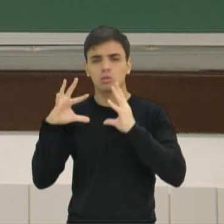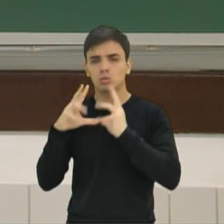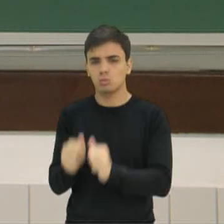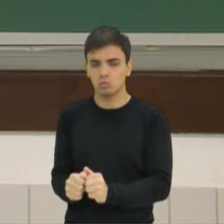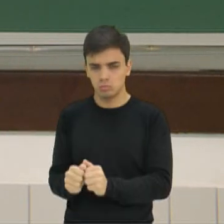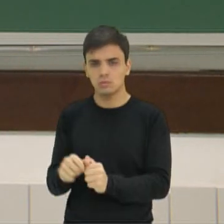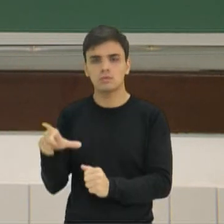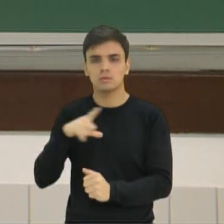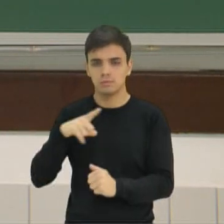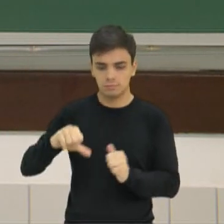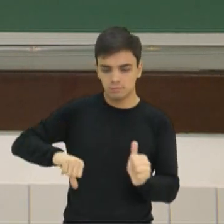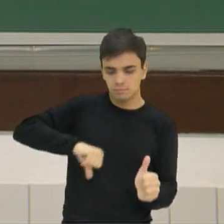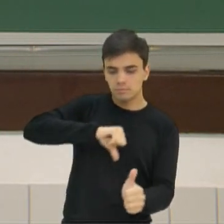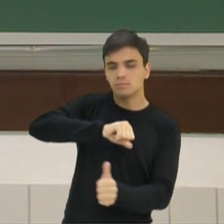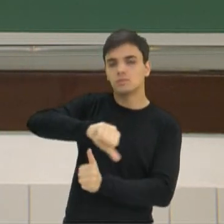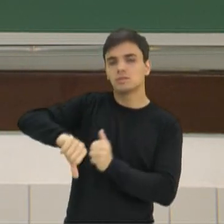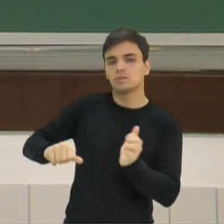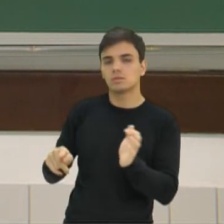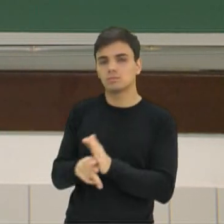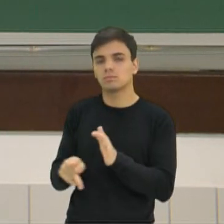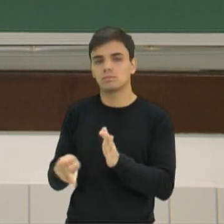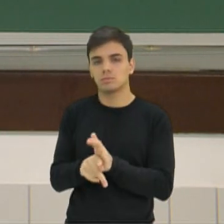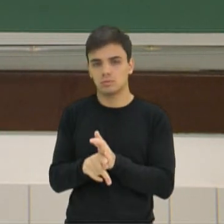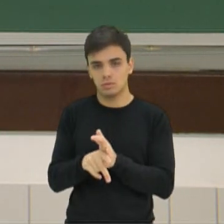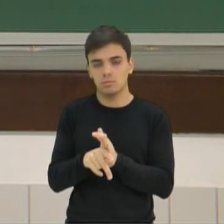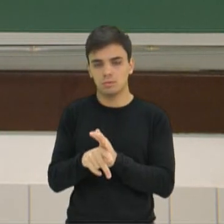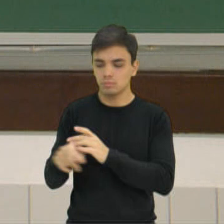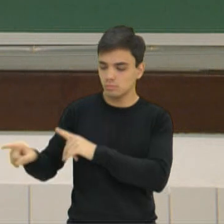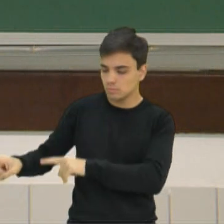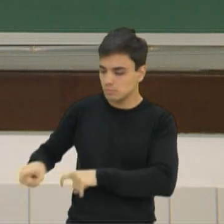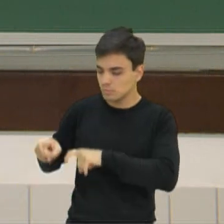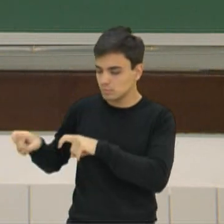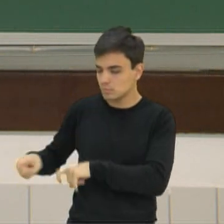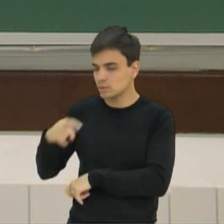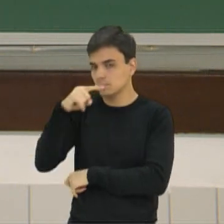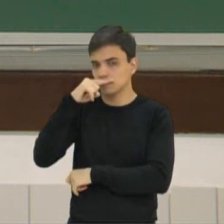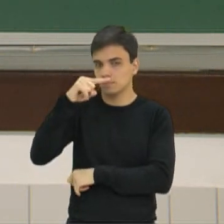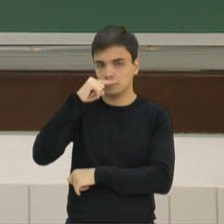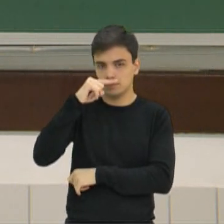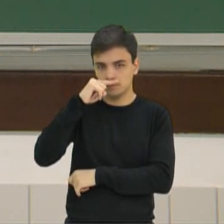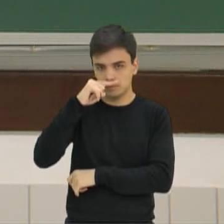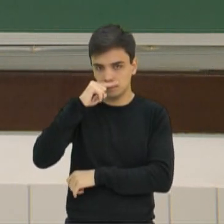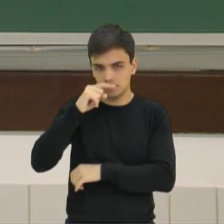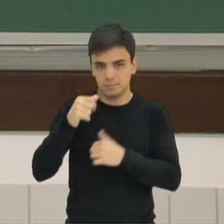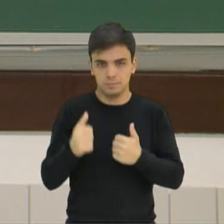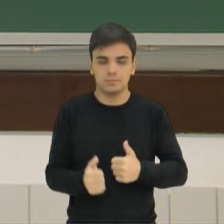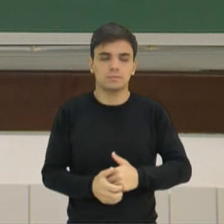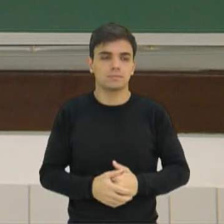essa alteração para o cultivo ali da cana-de-açúcar, né?